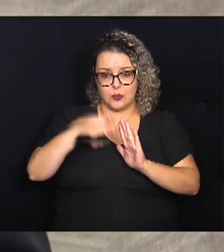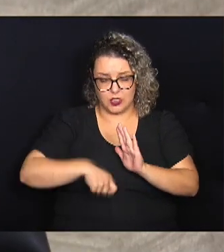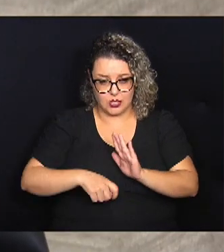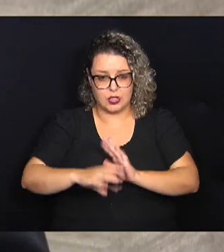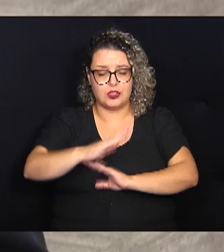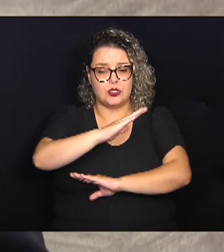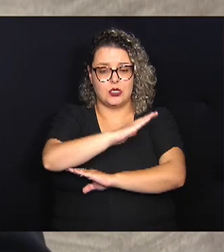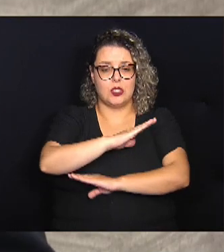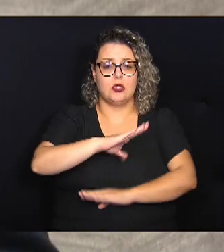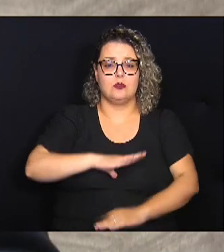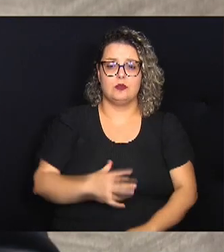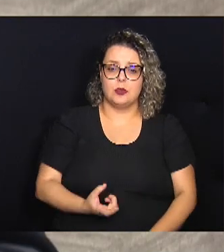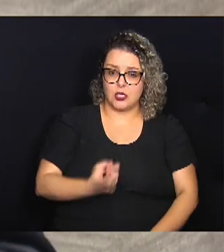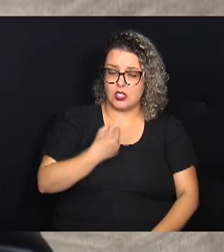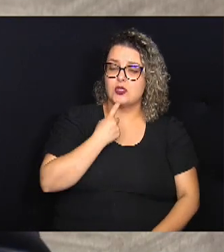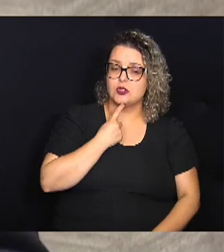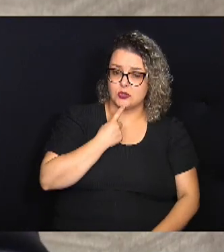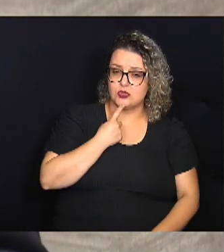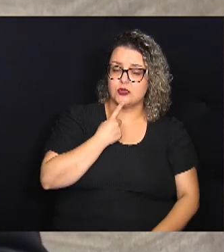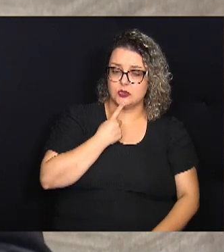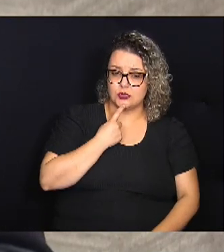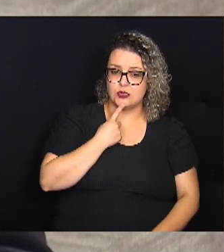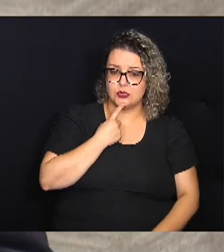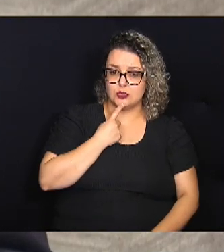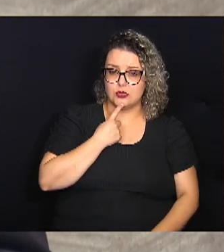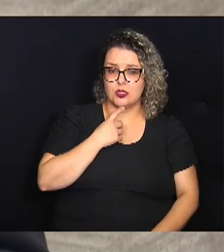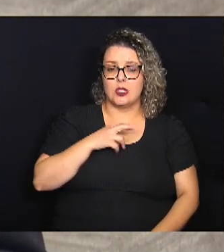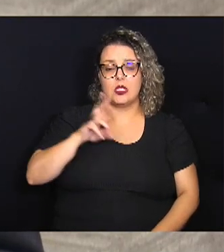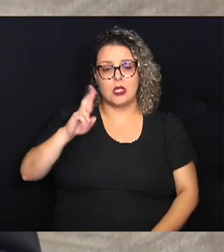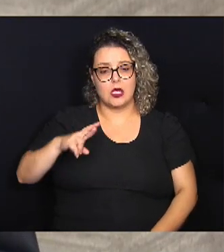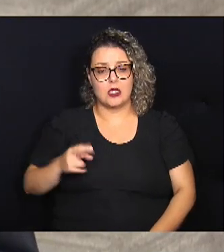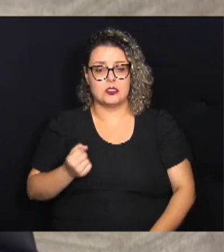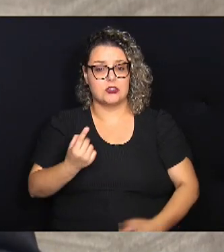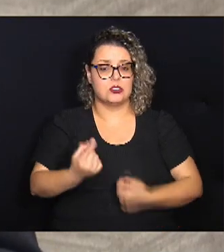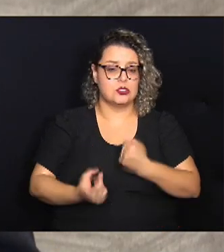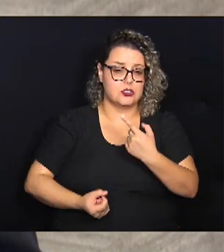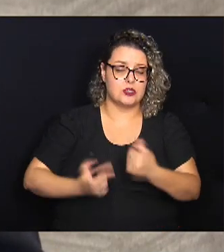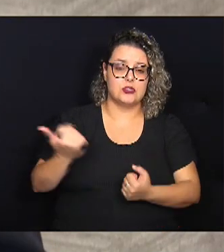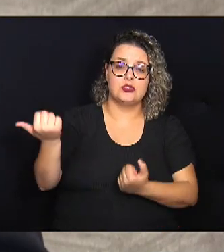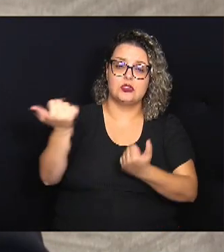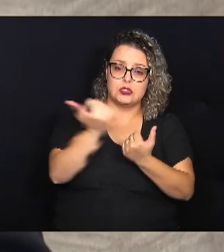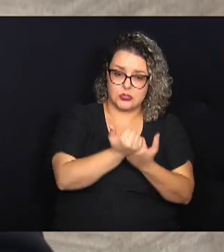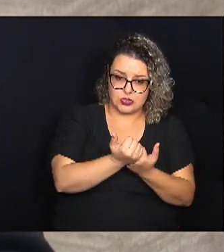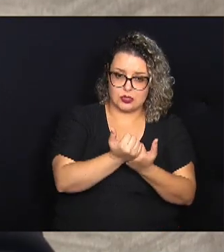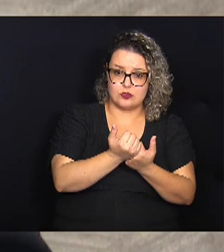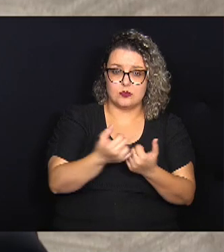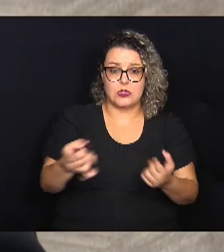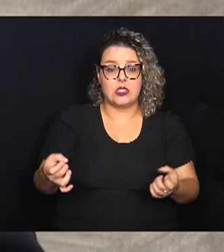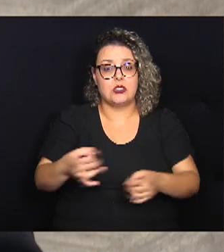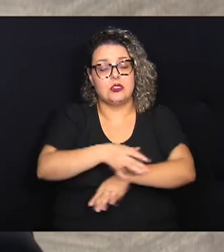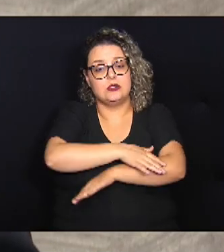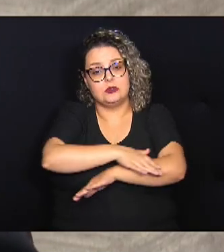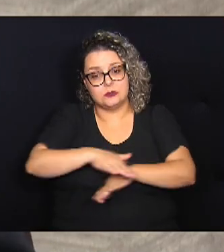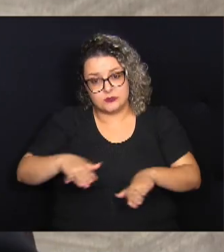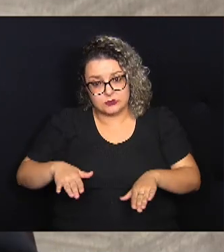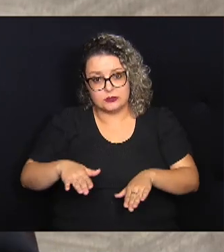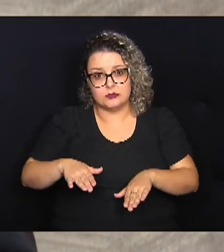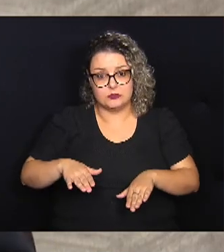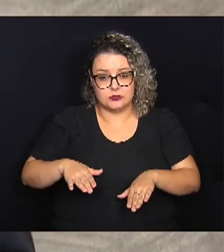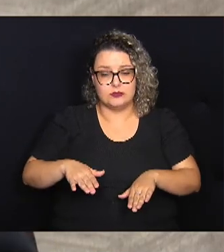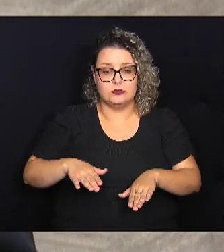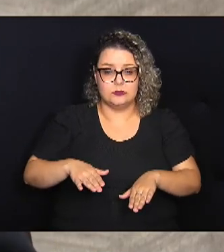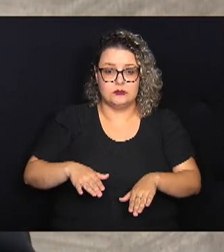Municipal de Campinas, em função de alguns cargos estão em extinção, quer dizer, na saída